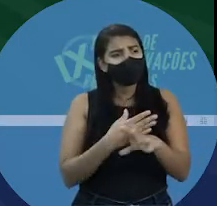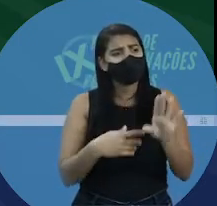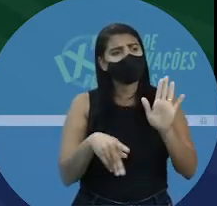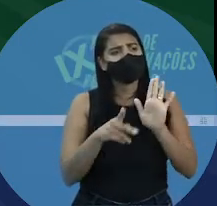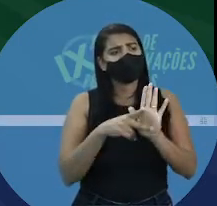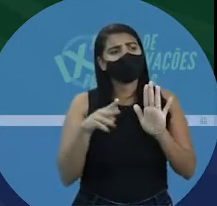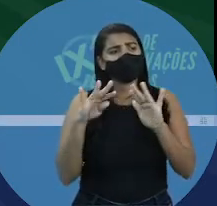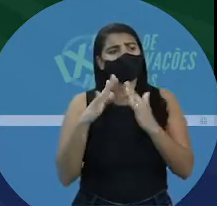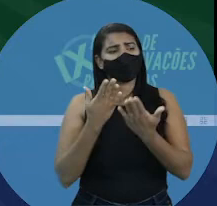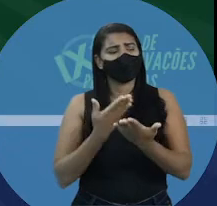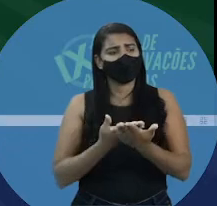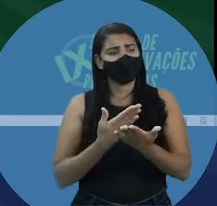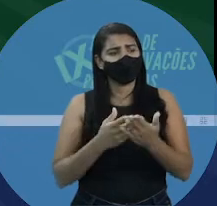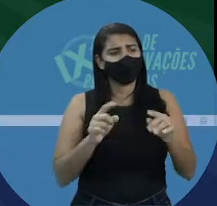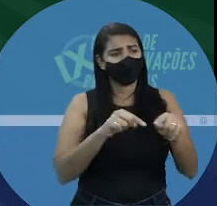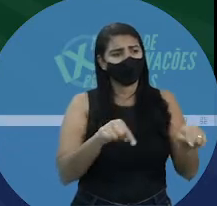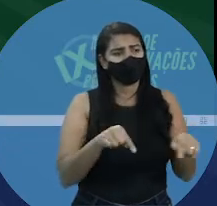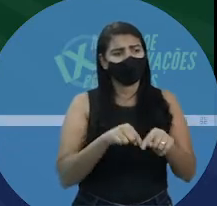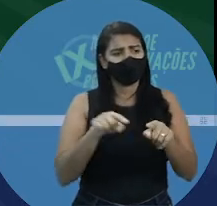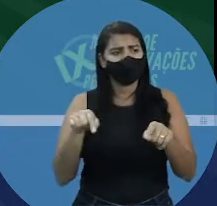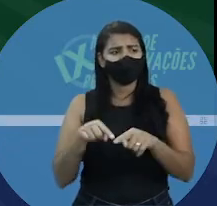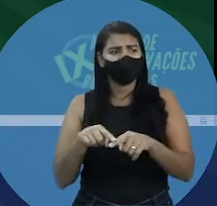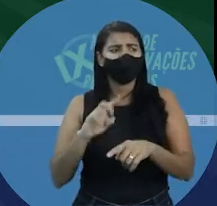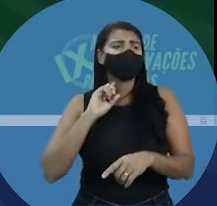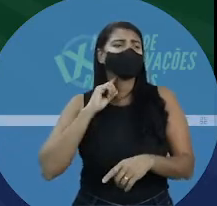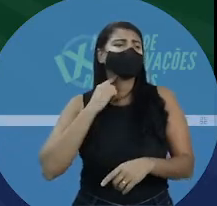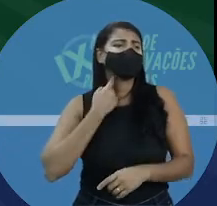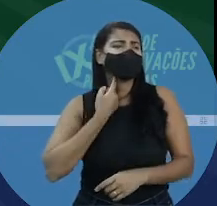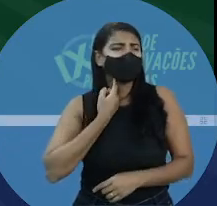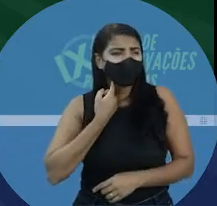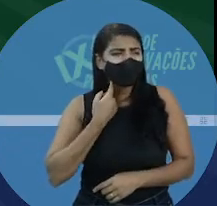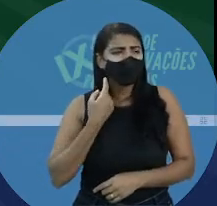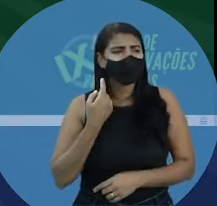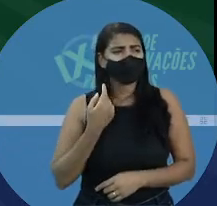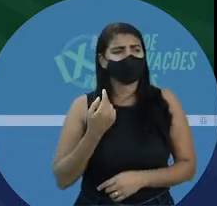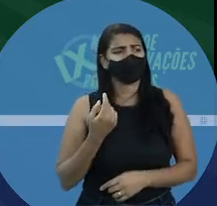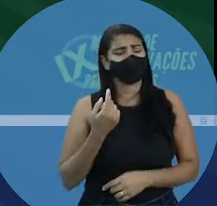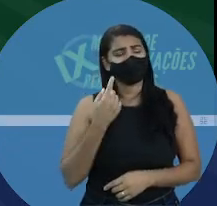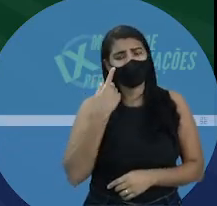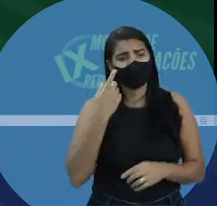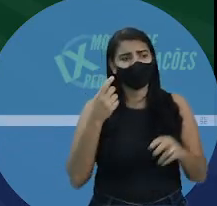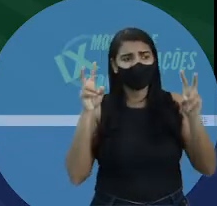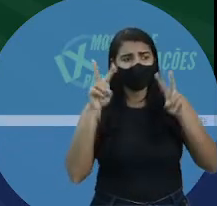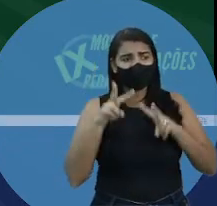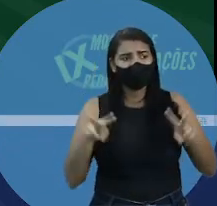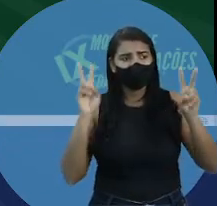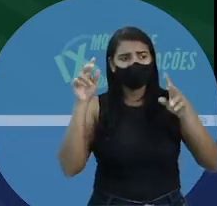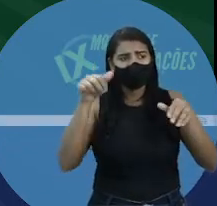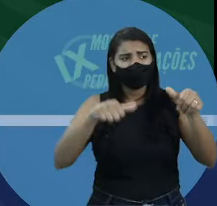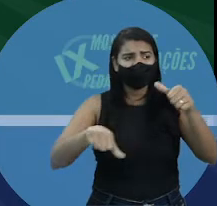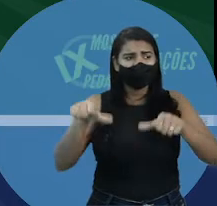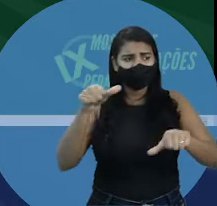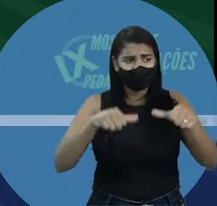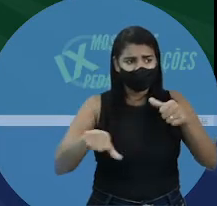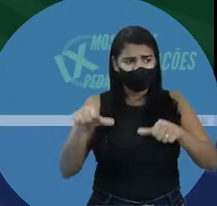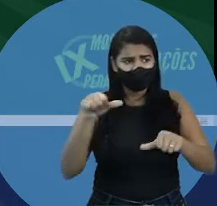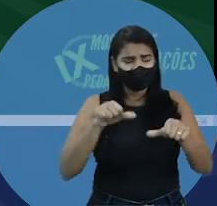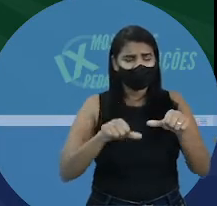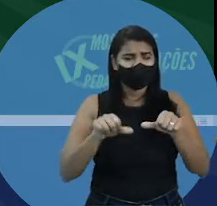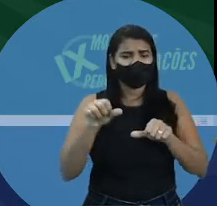escola, as salas de aula com bastante lixo. Então, a partir dessas imagens, eles analisavam